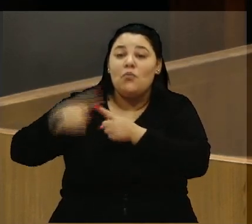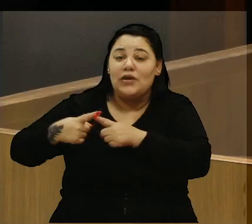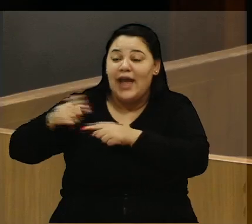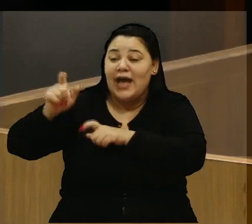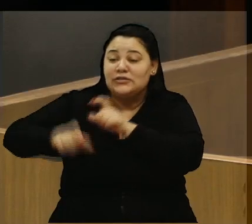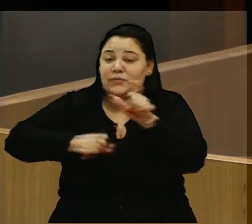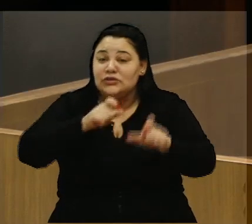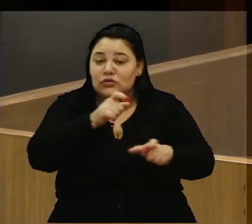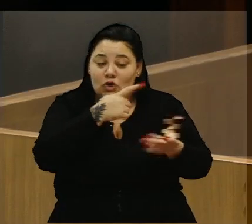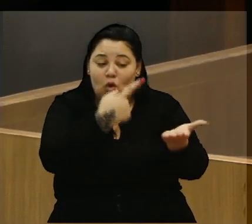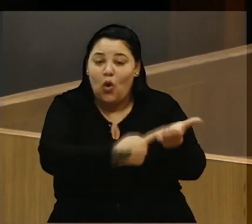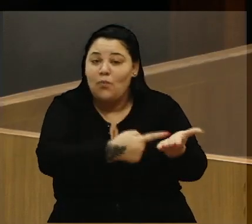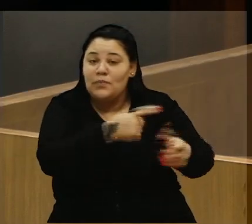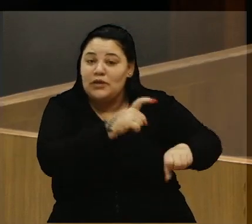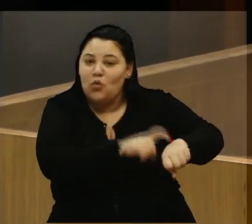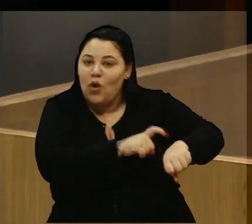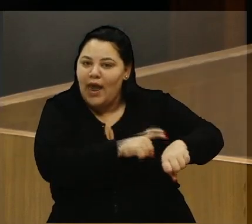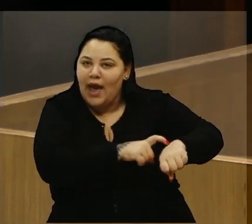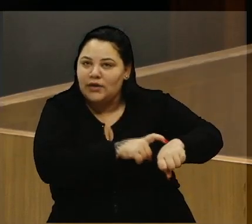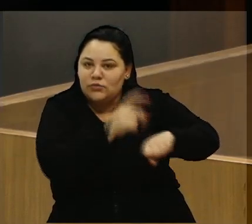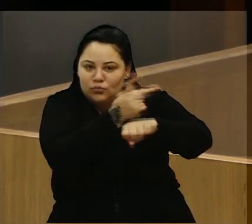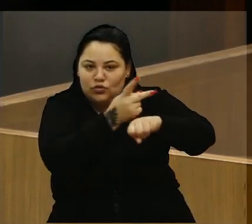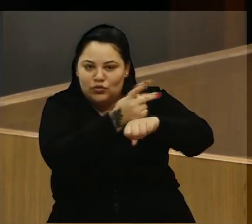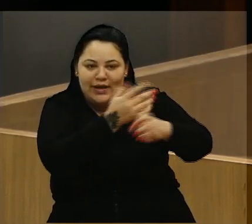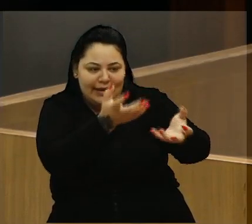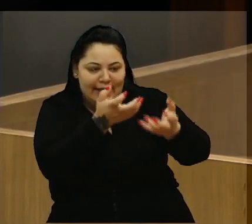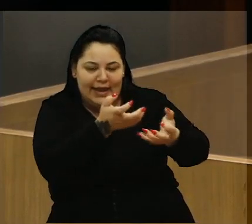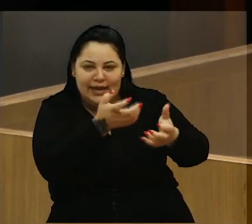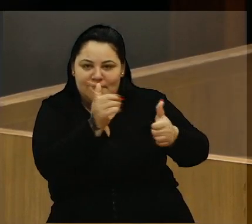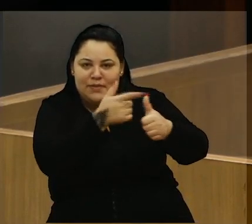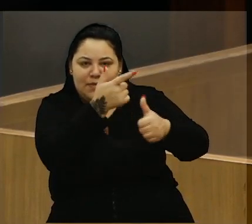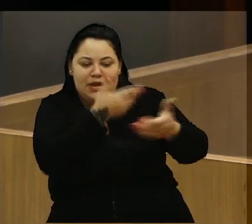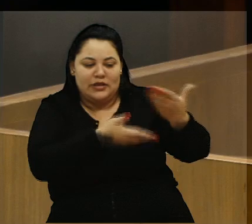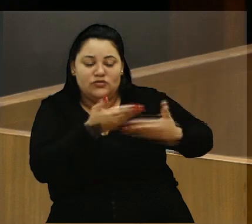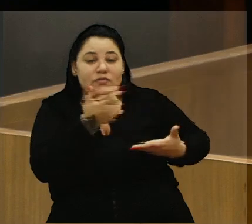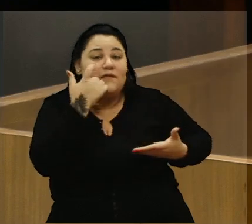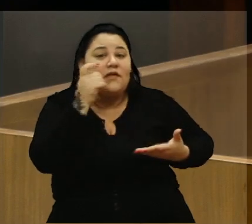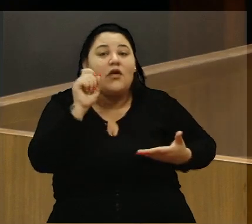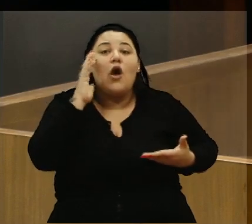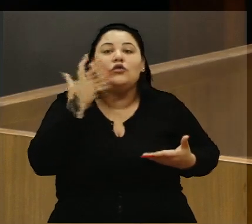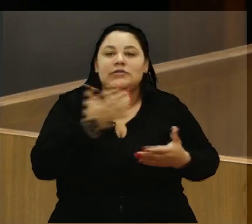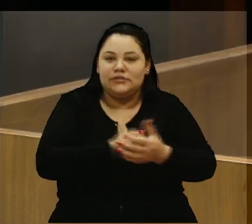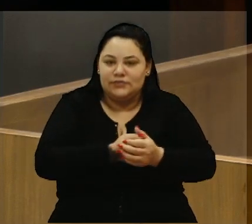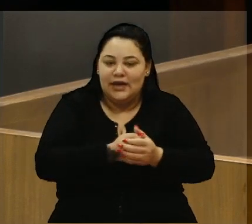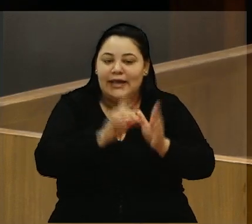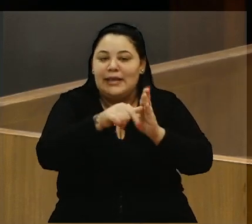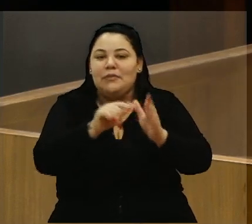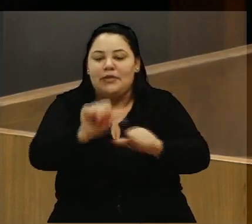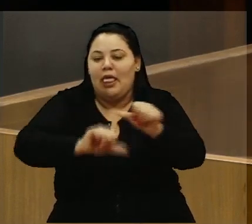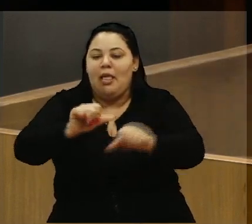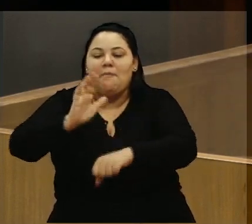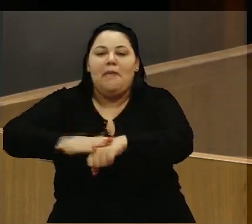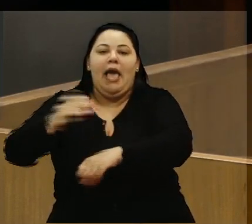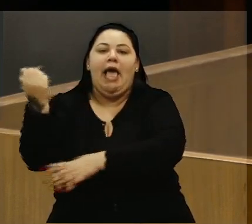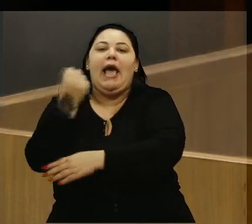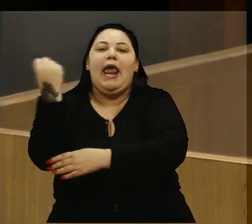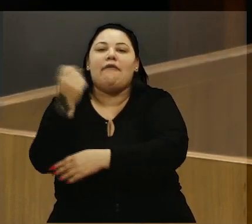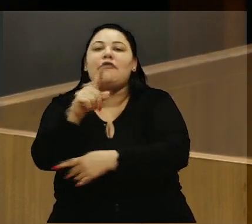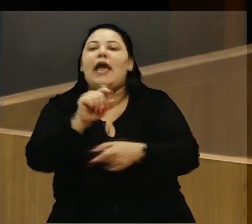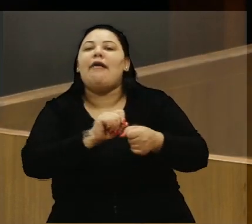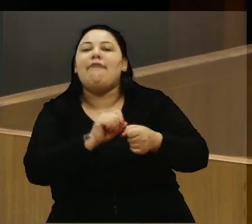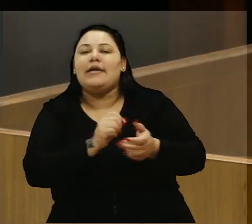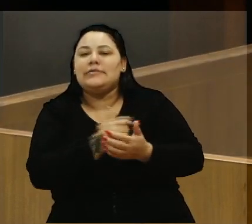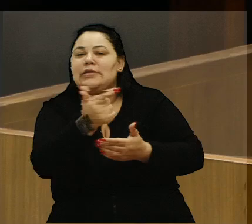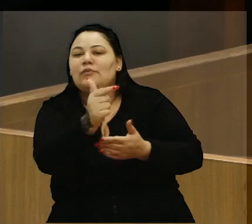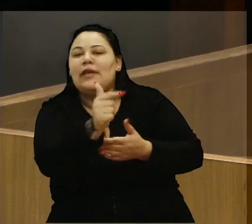estão buscando a UBS é porque querem uma primeira consulta para ver o que aconteceu. E quando já é mais grave, o que ela faz se não tem lá na